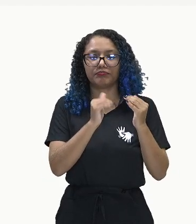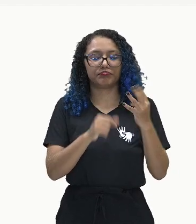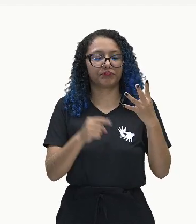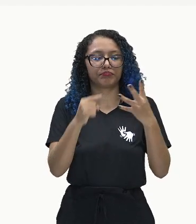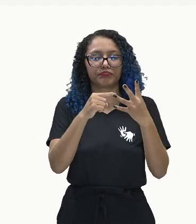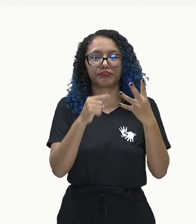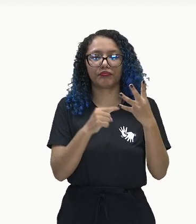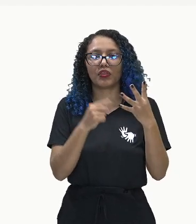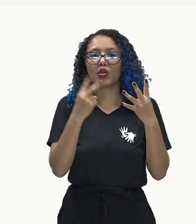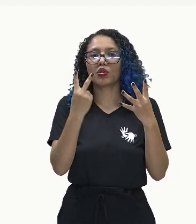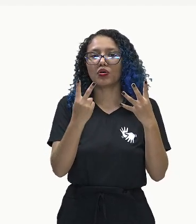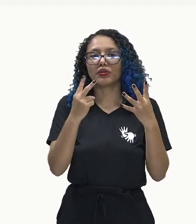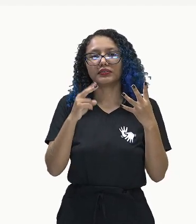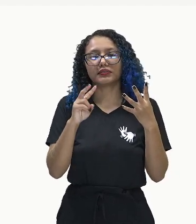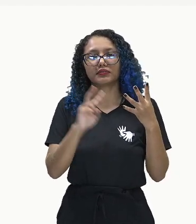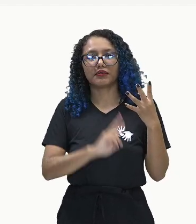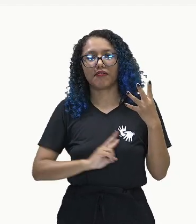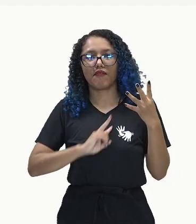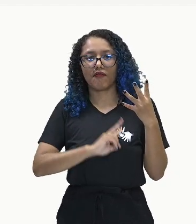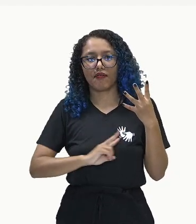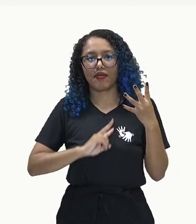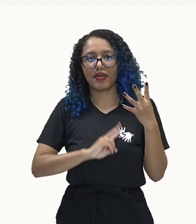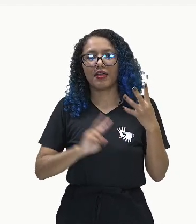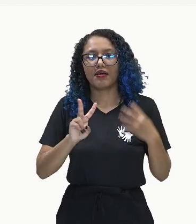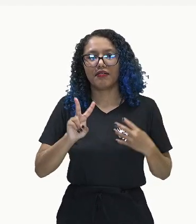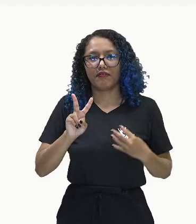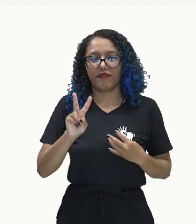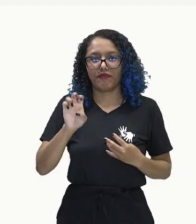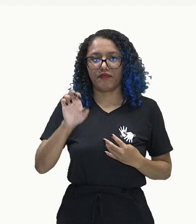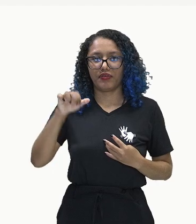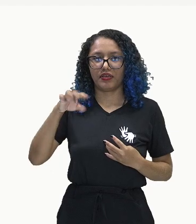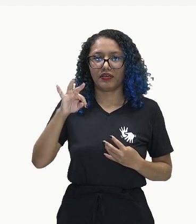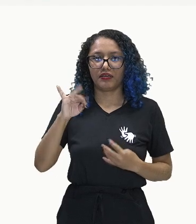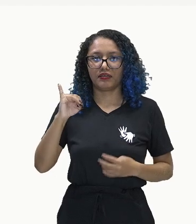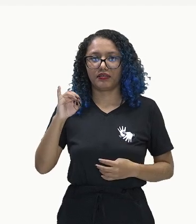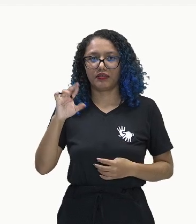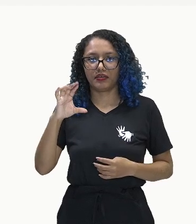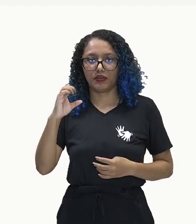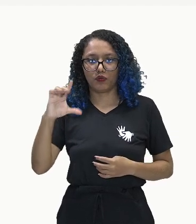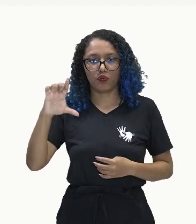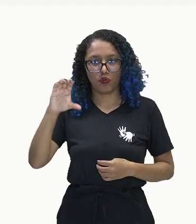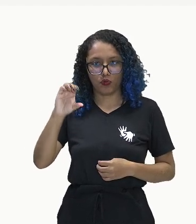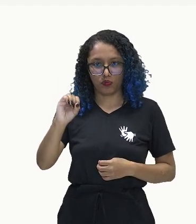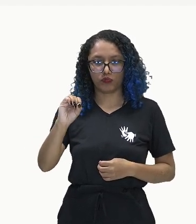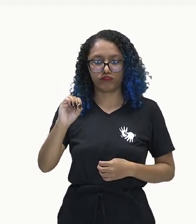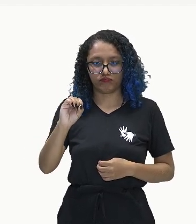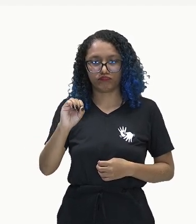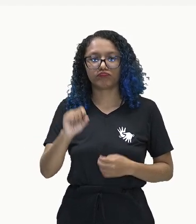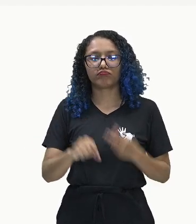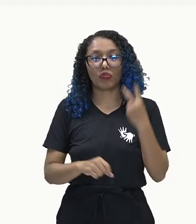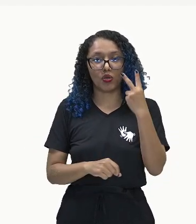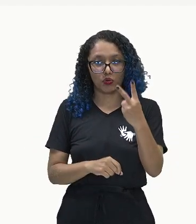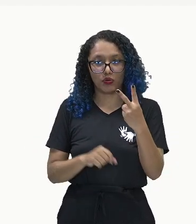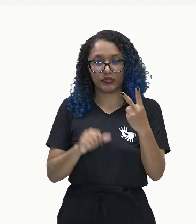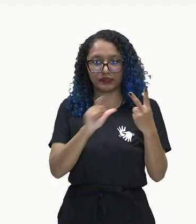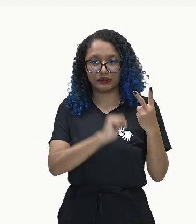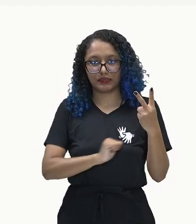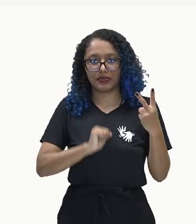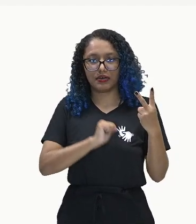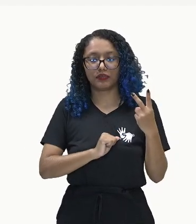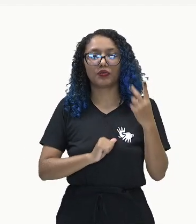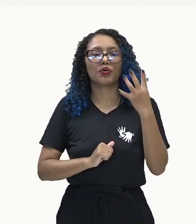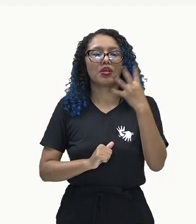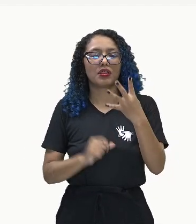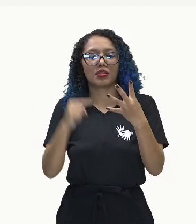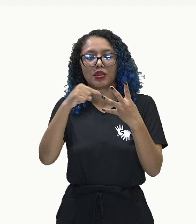os 2 ventrículos. Então, nós temos aí formado por 2 átrios e 2 ventrículos, que são